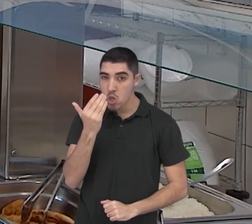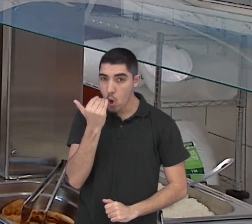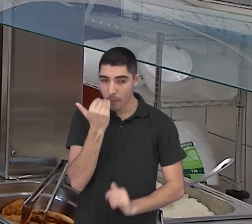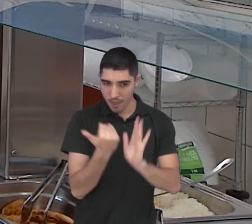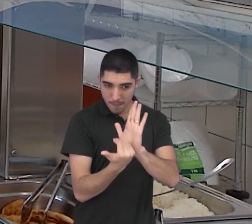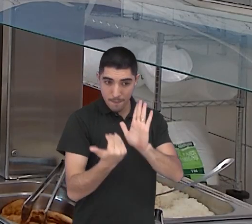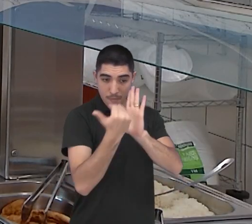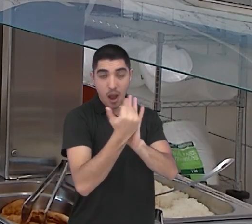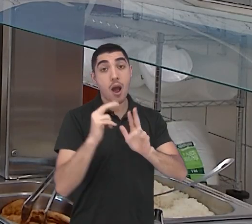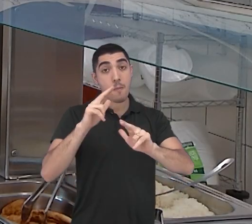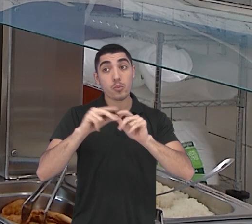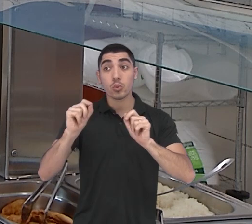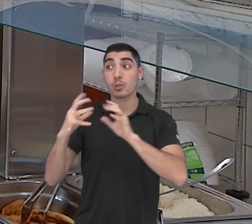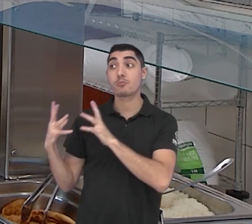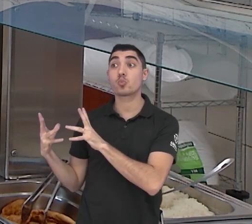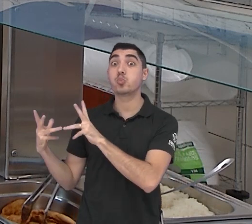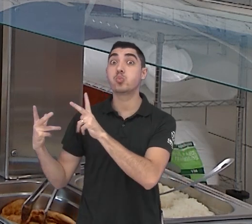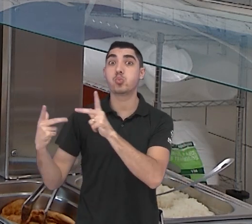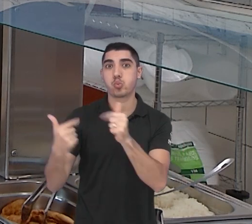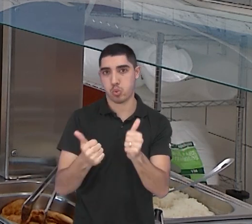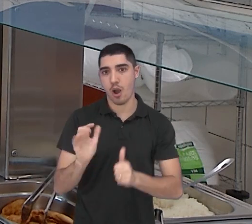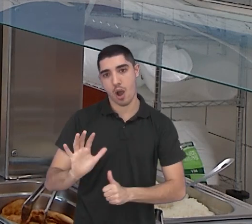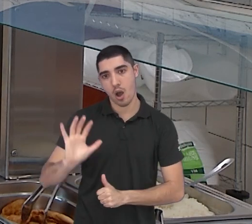de mercado, porque se ele colocar